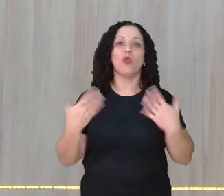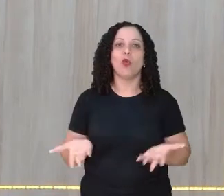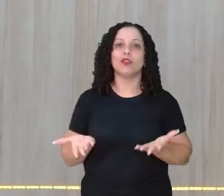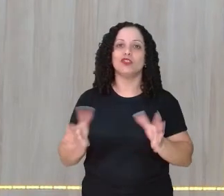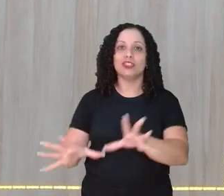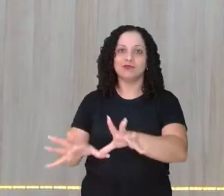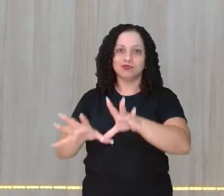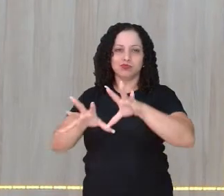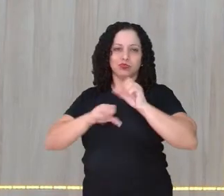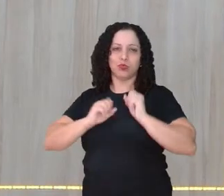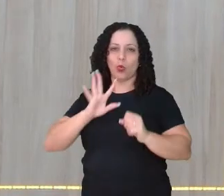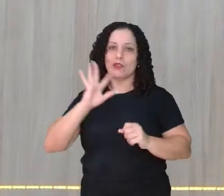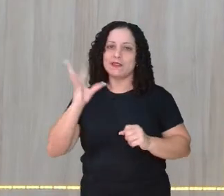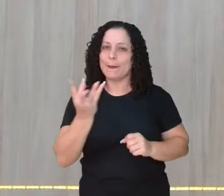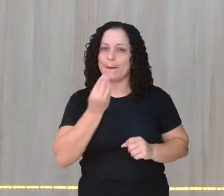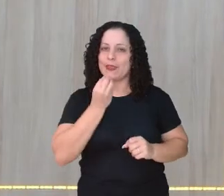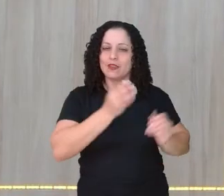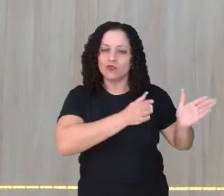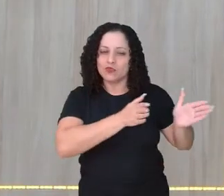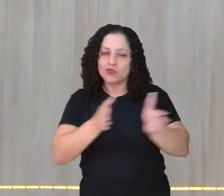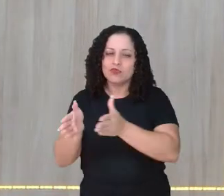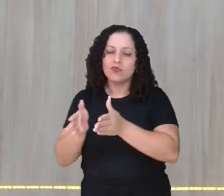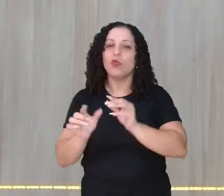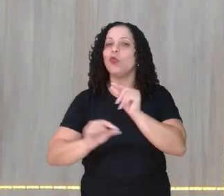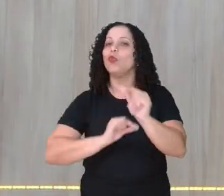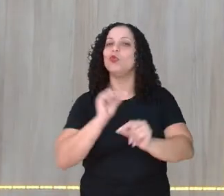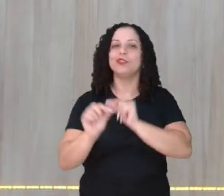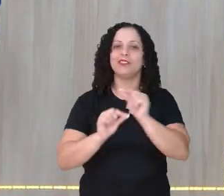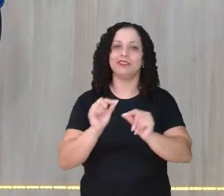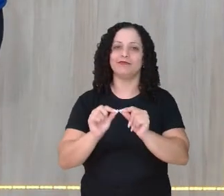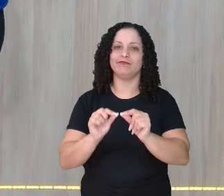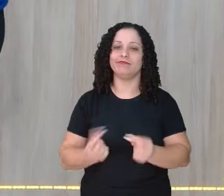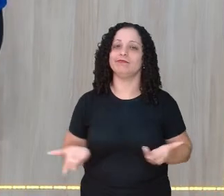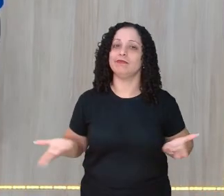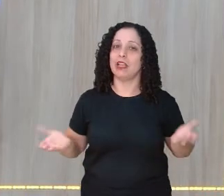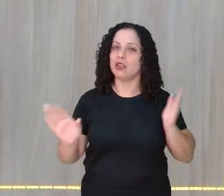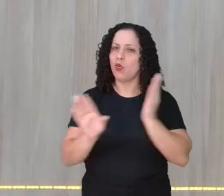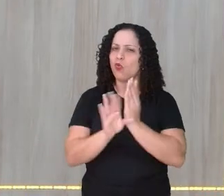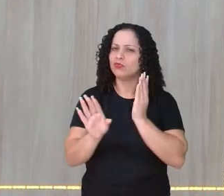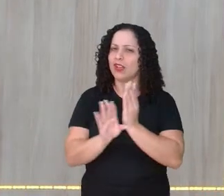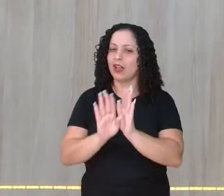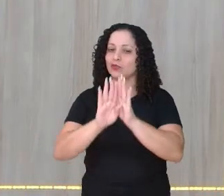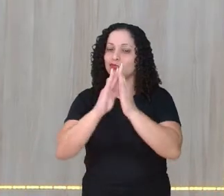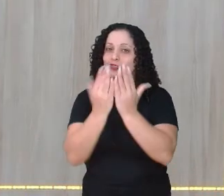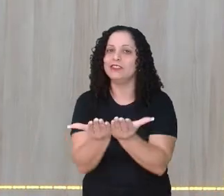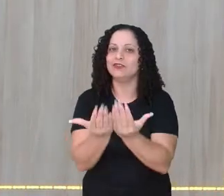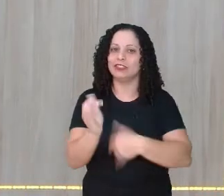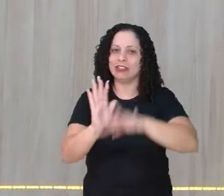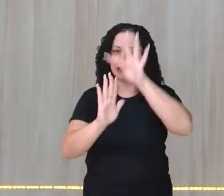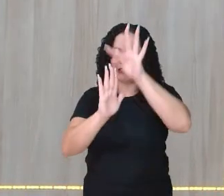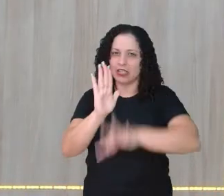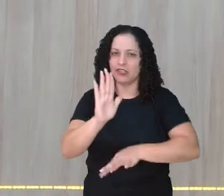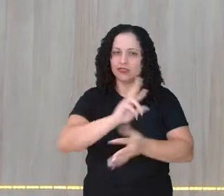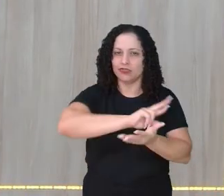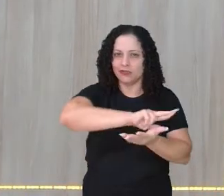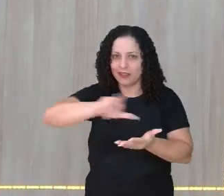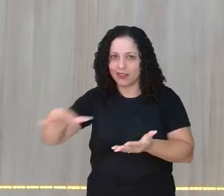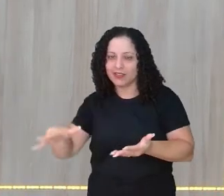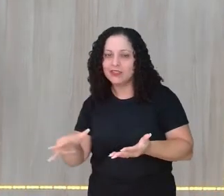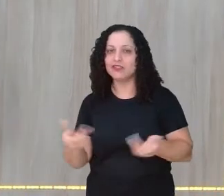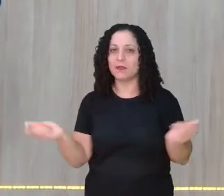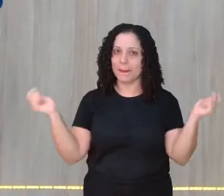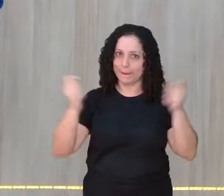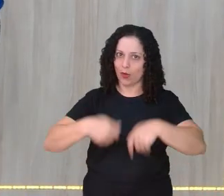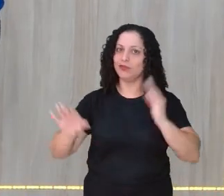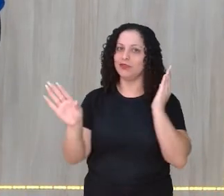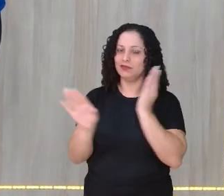desse conhecimento das ordens, né? Que em outros momentos você pode encontrar aí nos livros como tipos textuais. Vocês podem